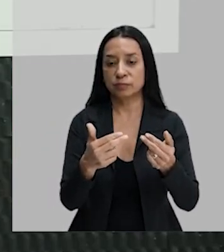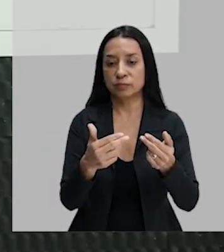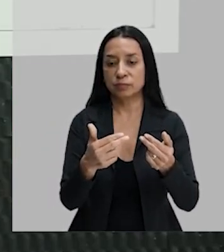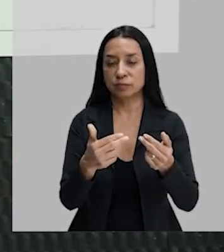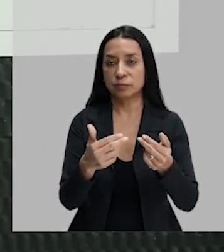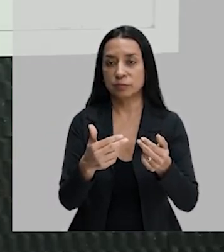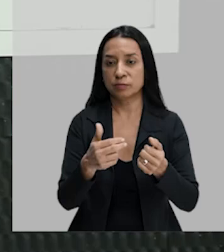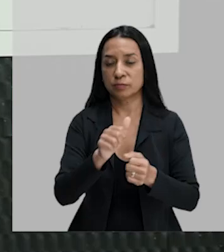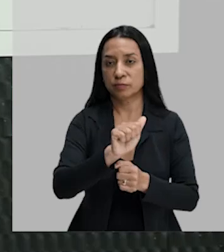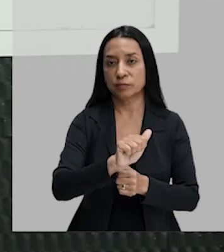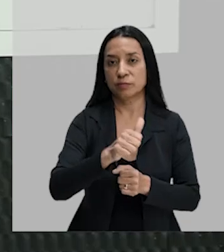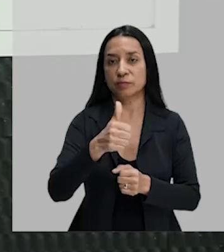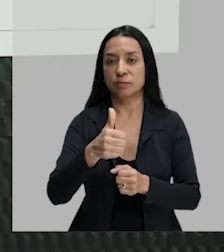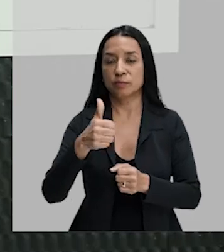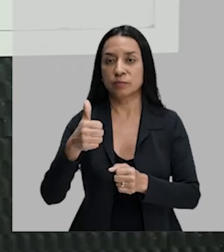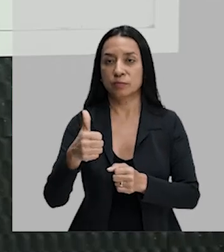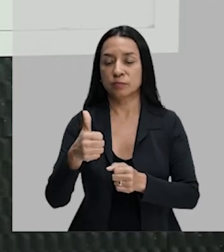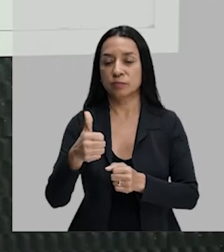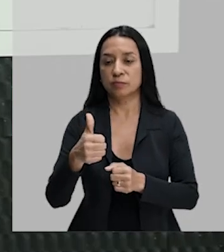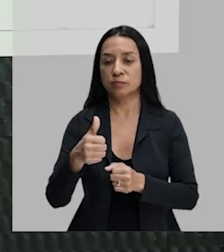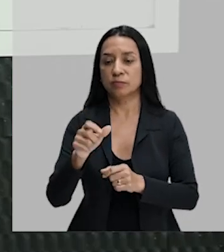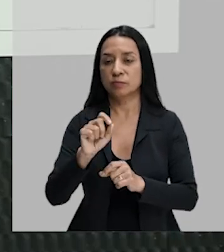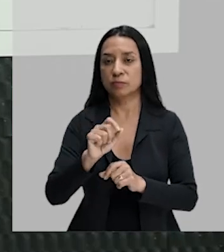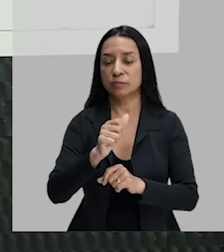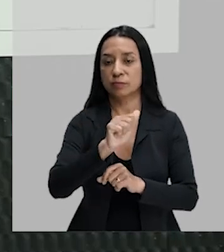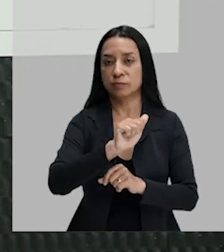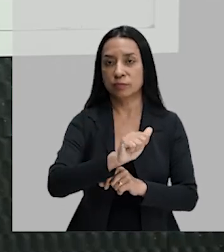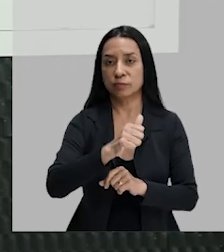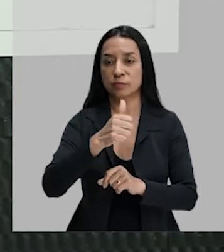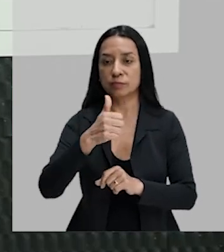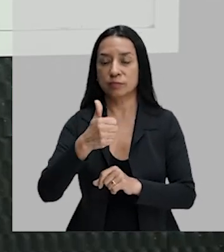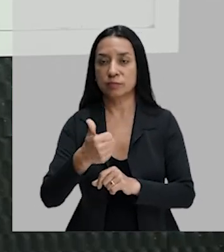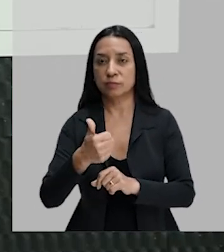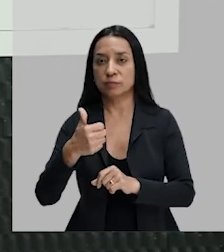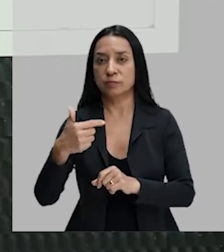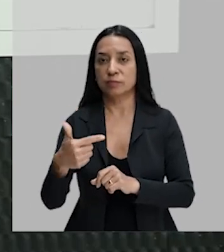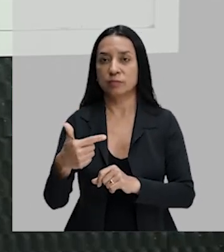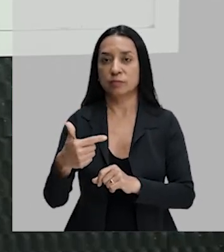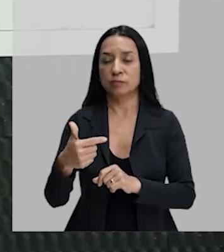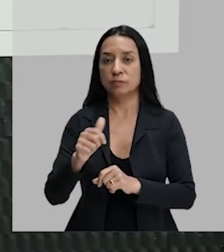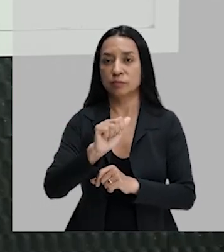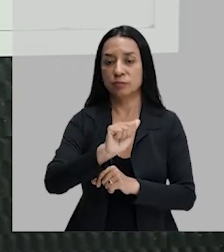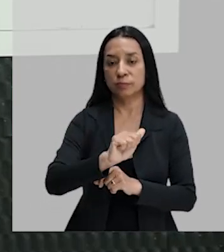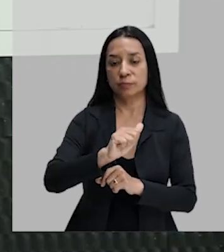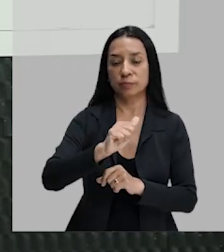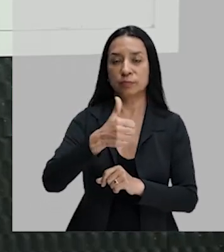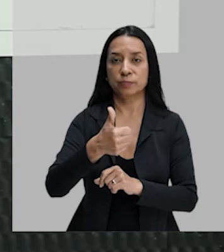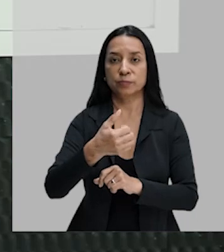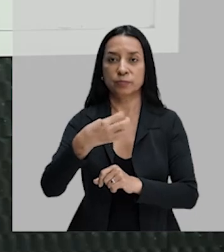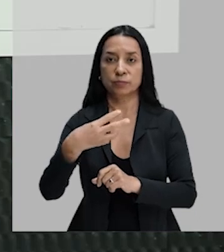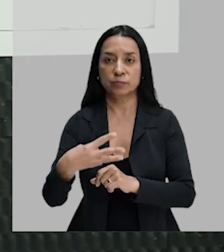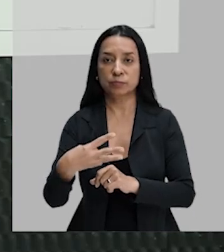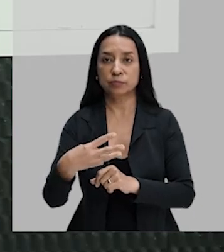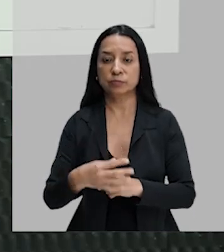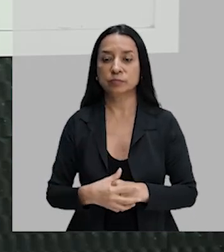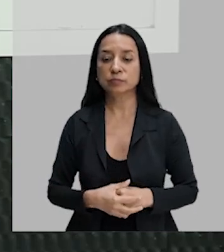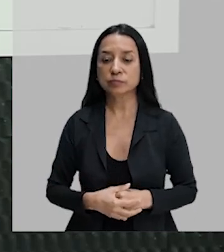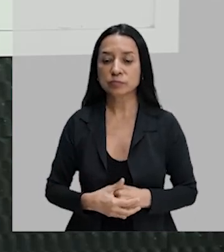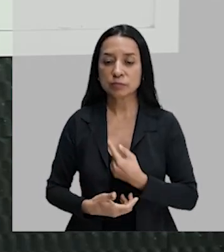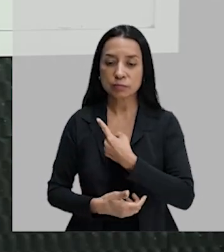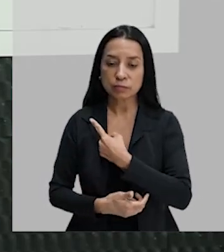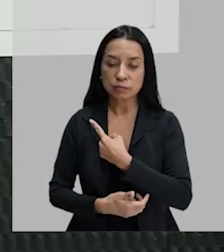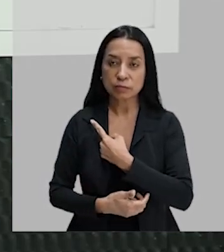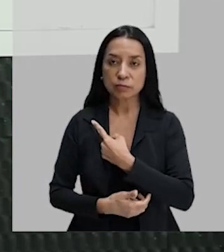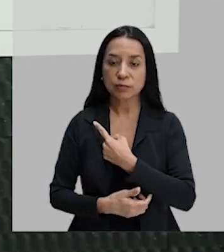a esse aqui é o A12 e esse aqui é o a13 certo